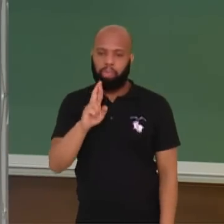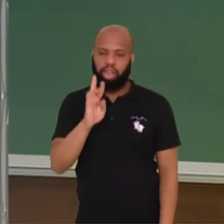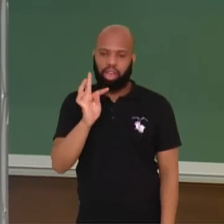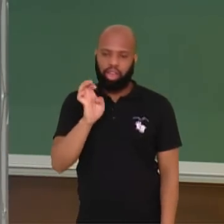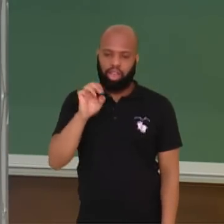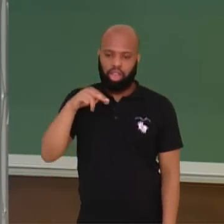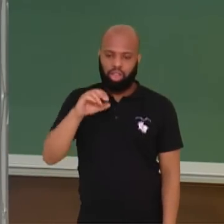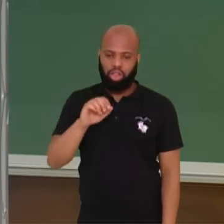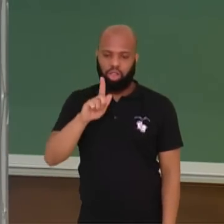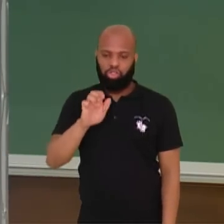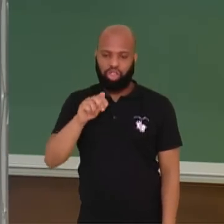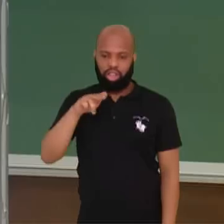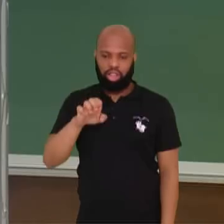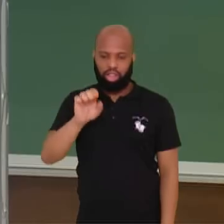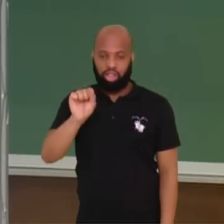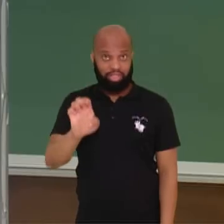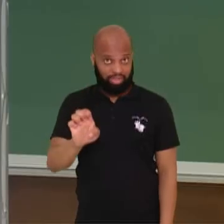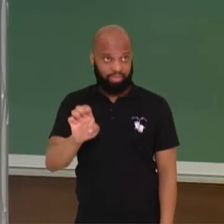partenogênese.